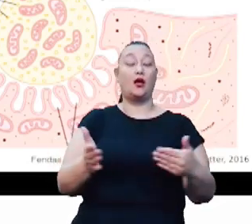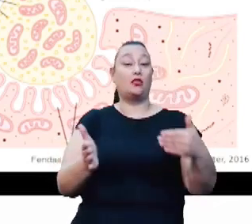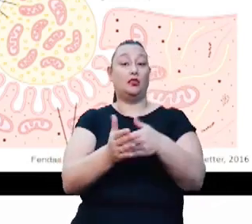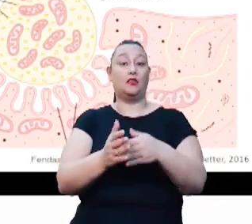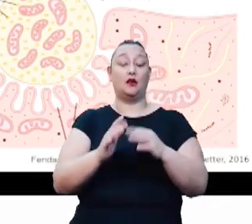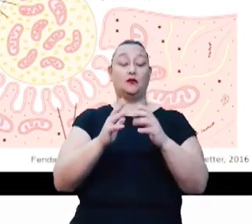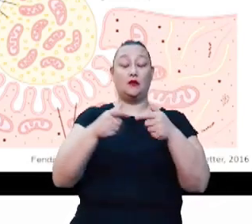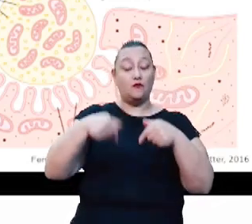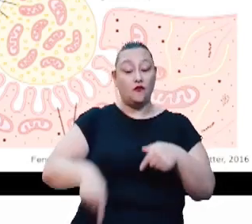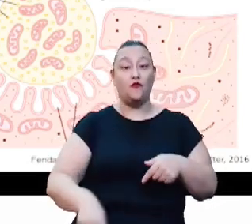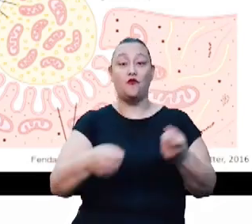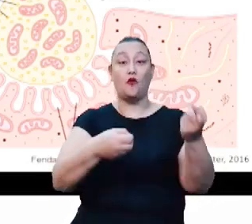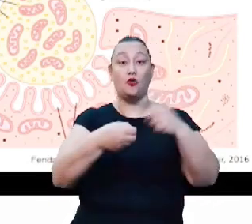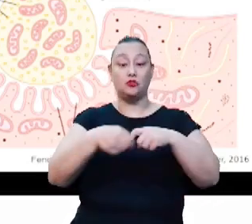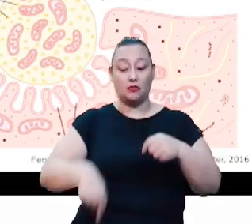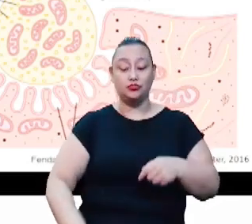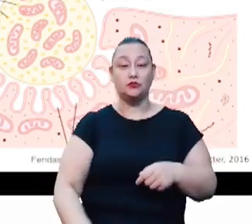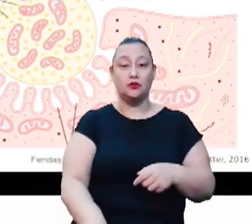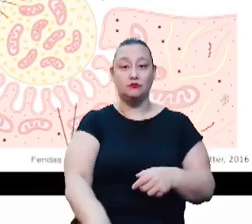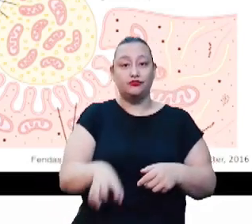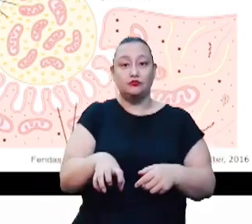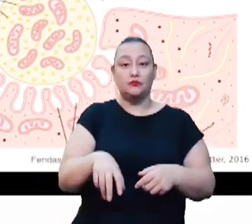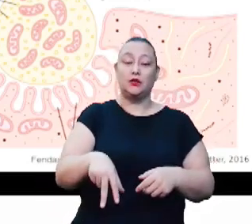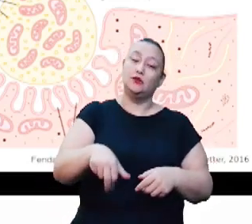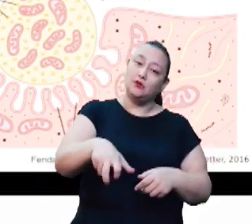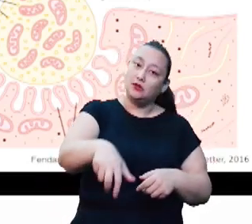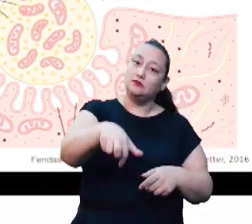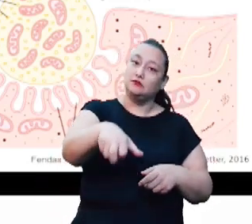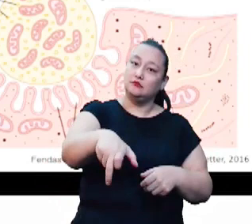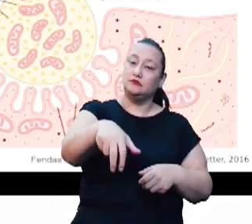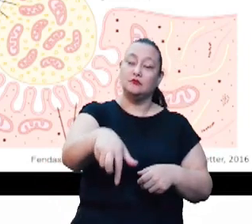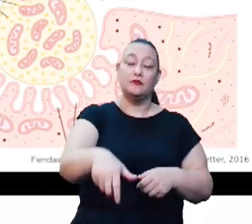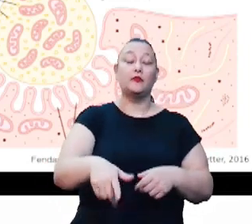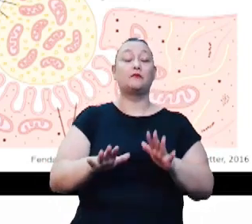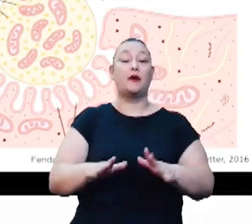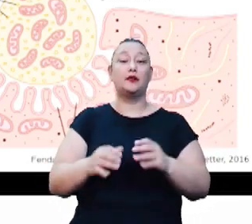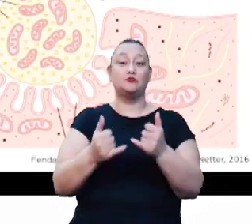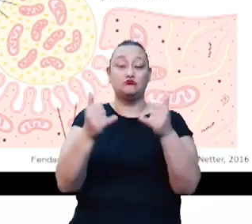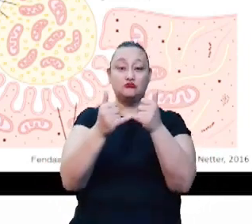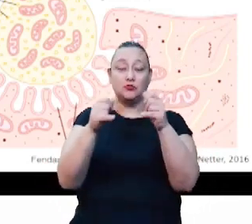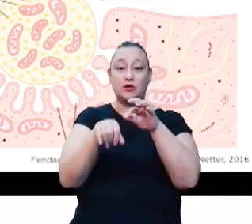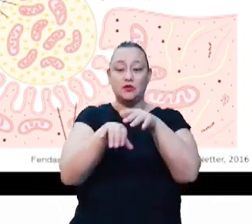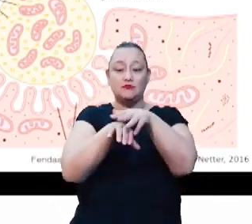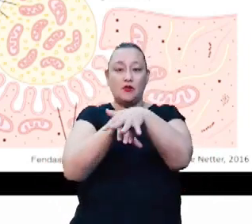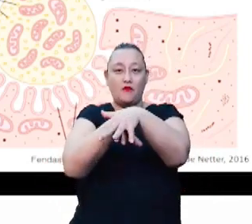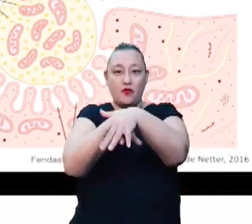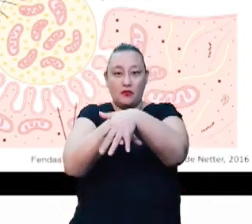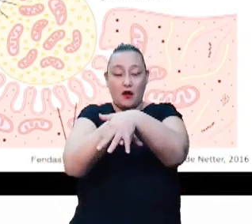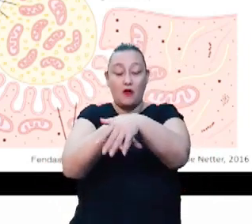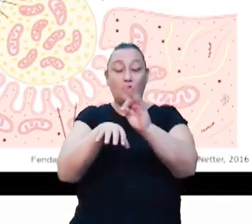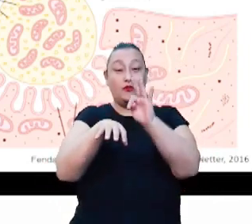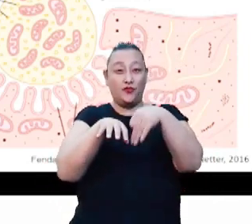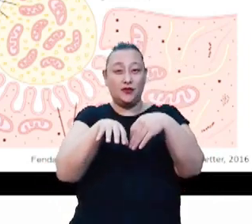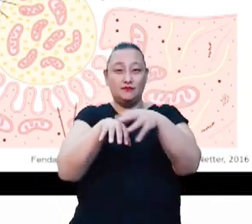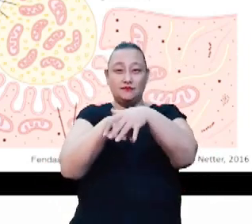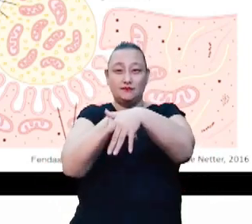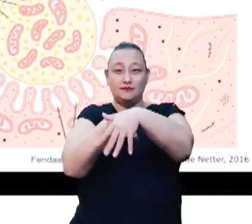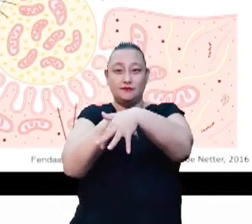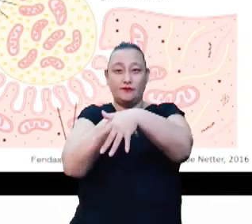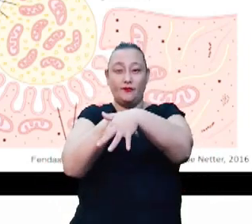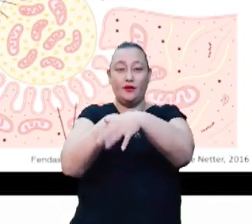chegar no músculo e é feita a contração. O terminal axonal, que é essa região final aqui do axônio,